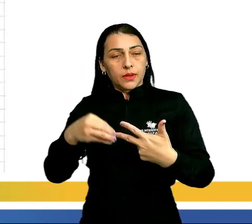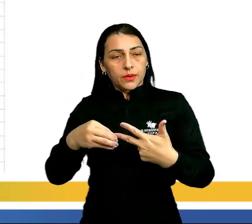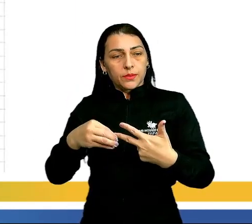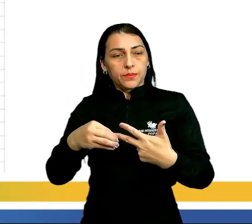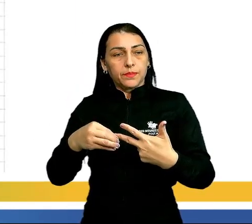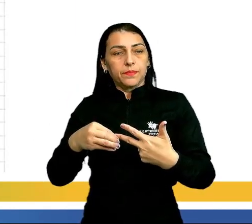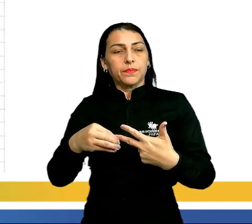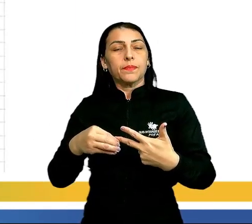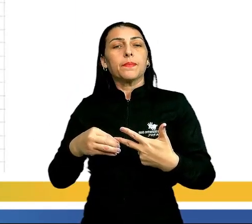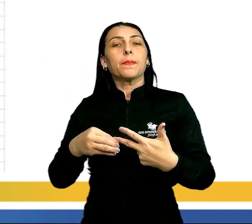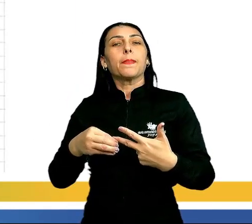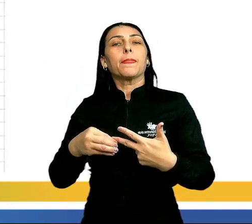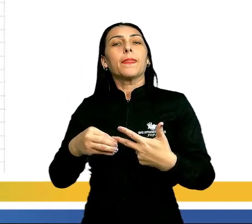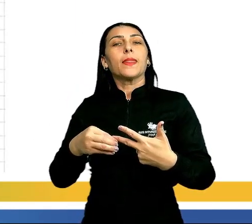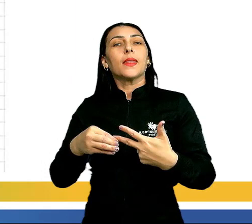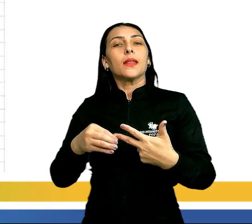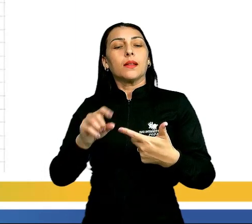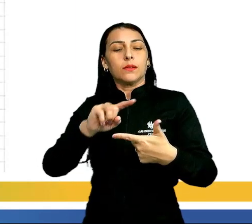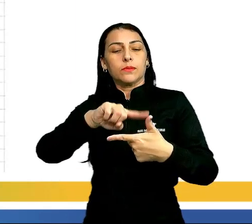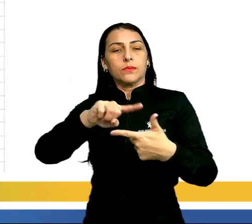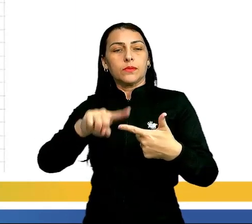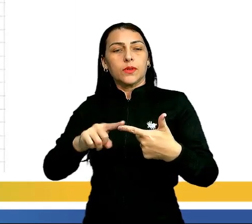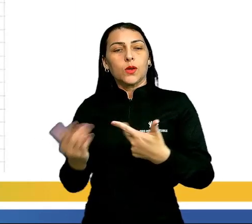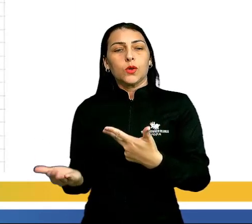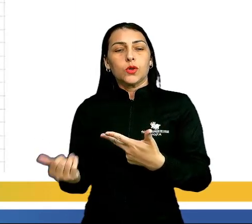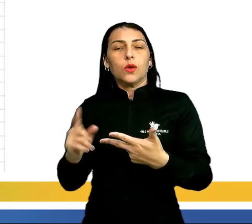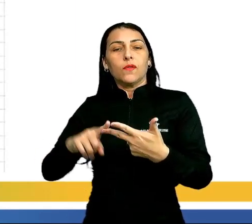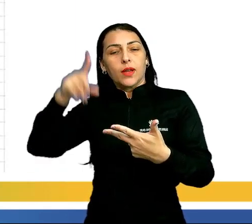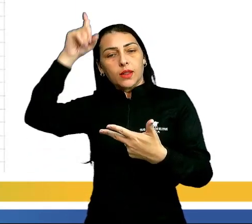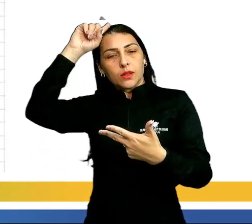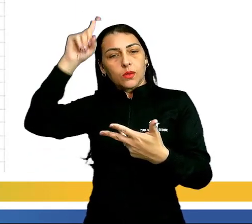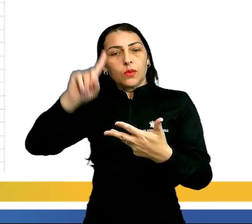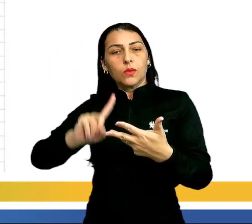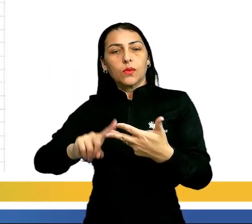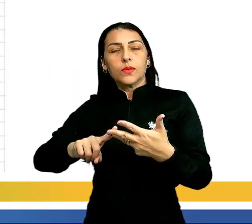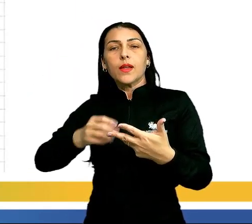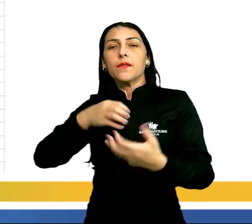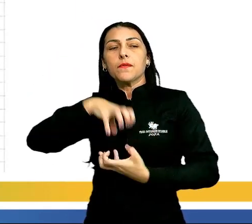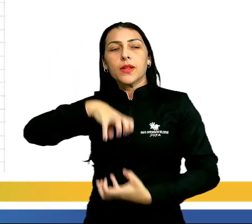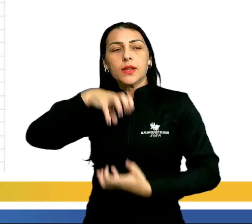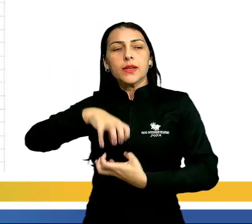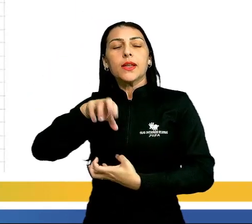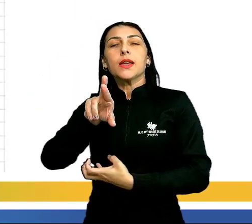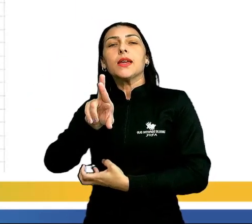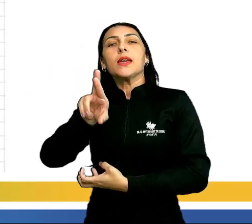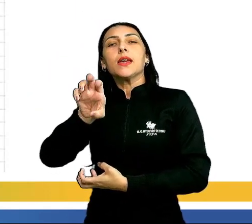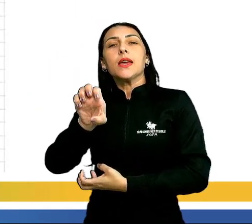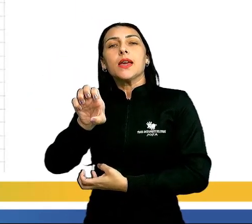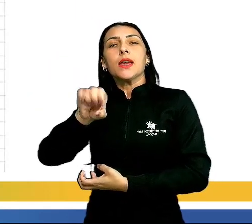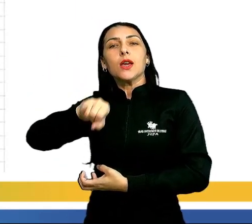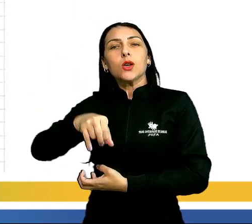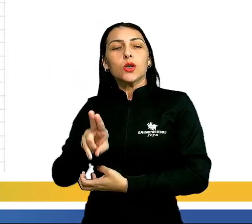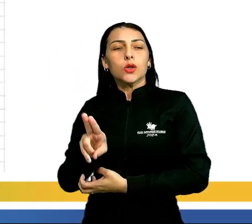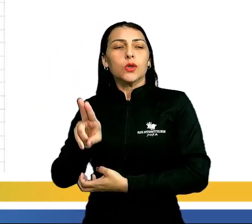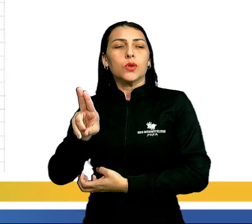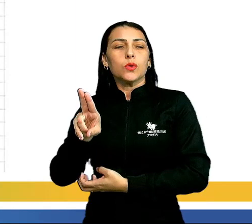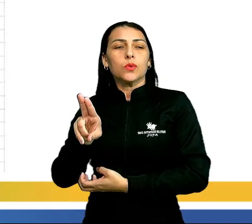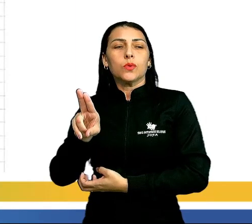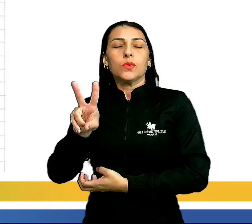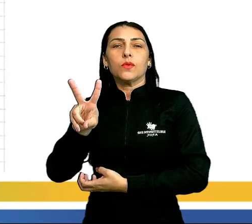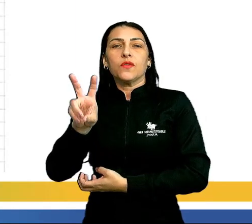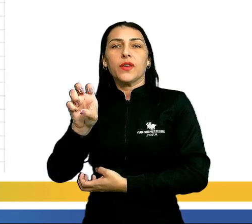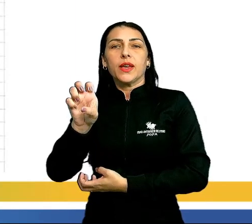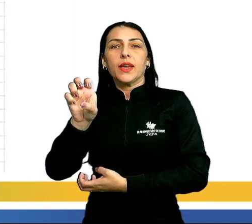Enem. Pirâmide rejuvenescida, pirâmide jovem, pirâmide adulta e pirâmide envelhecida. Só uma observação